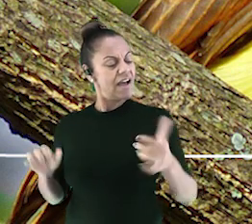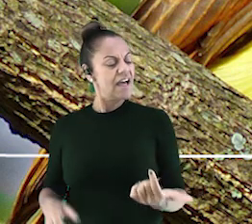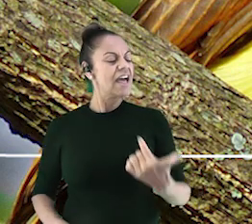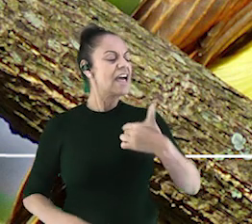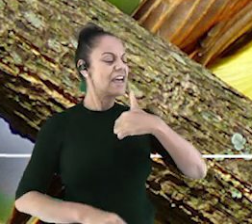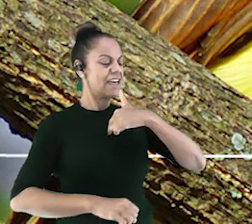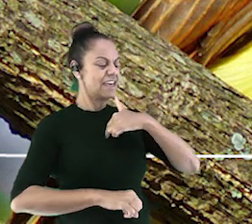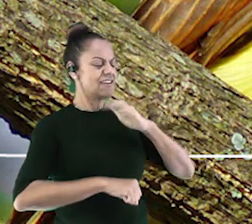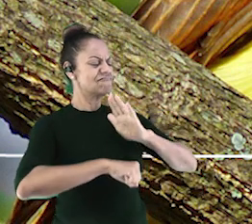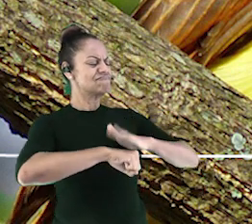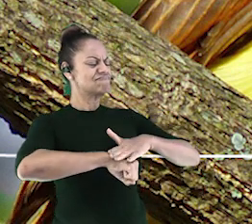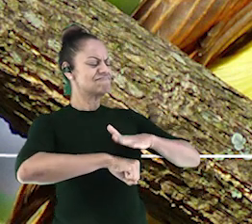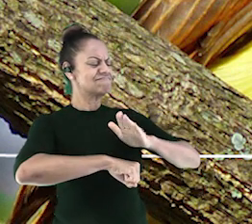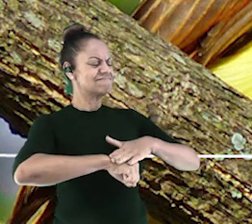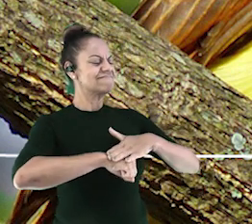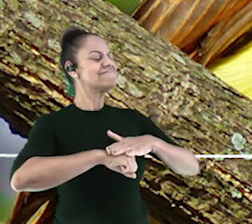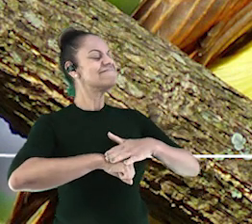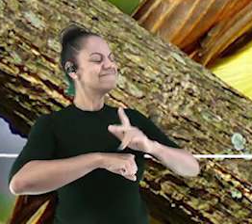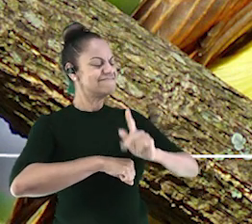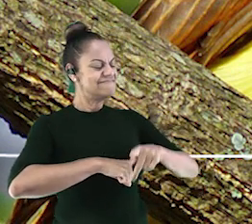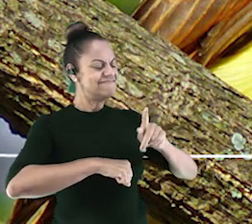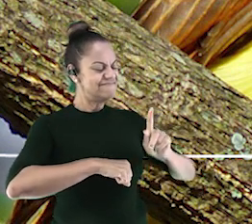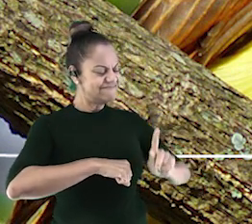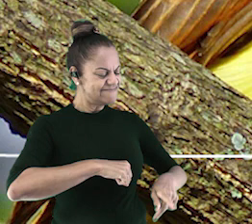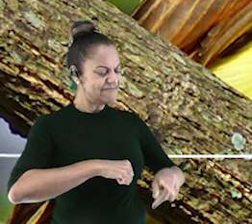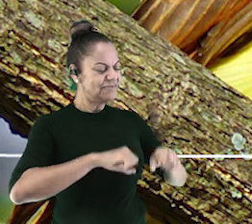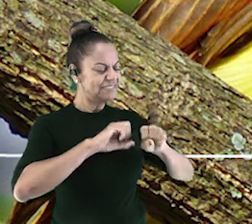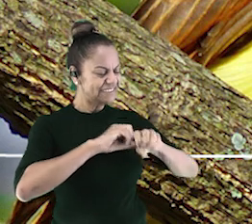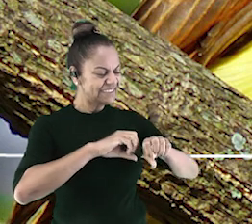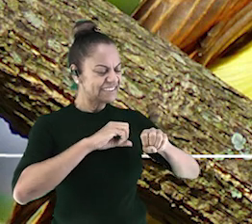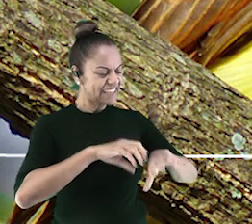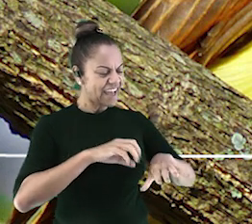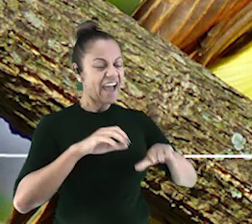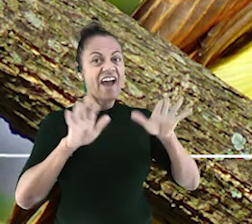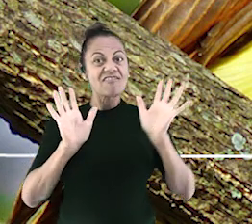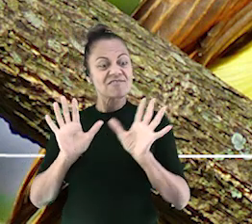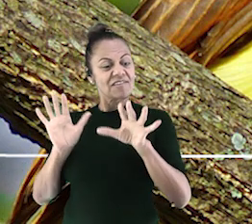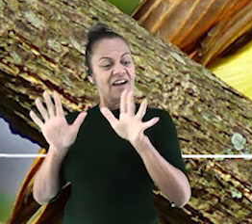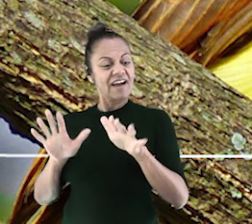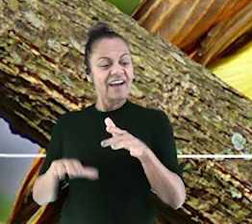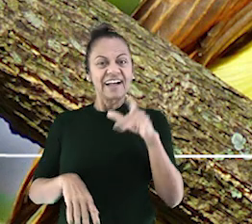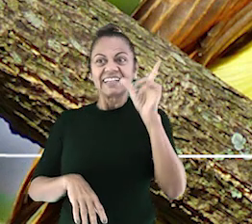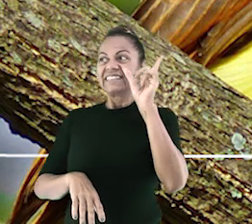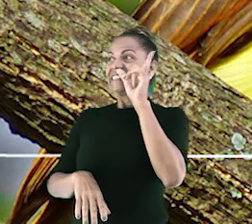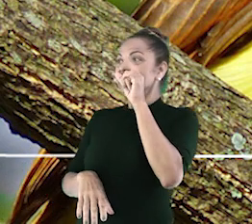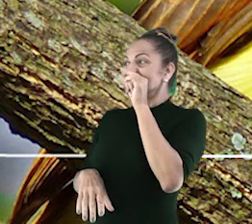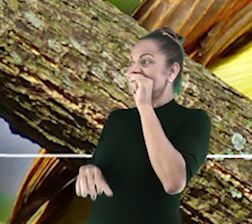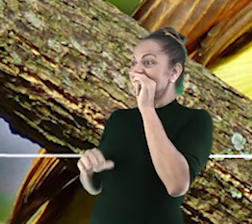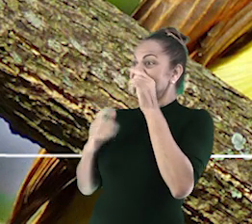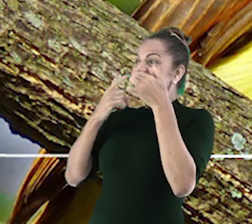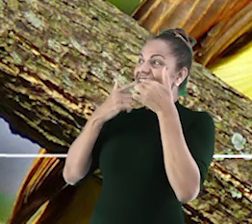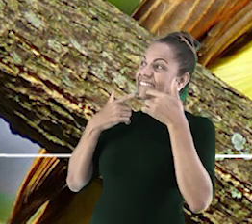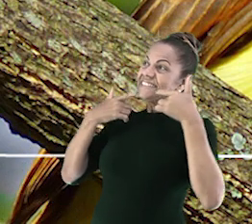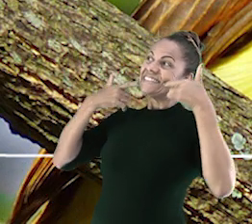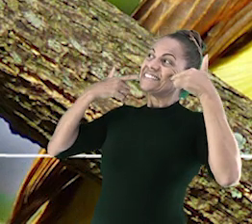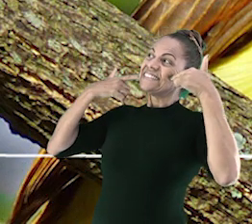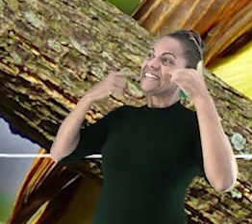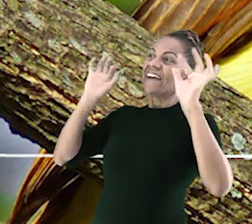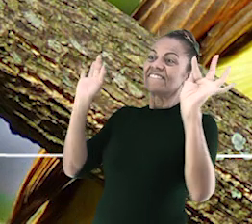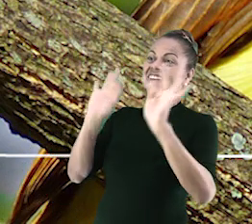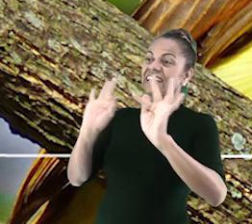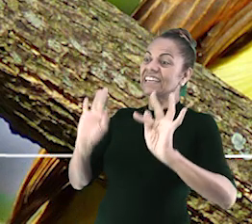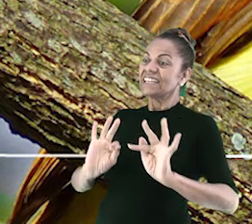aprender e eu irei ser seu professor. O passarinho ficou